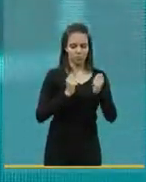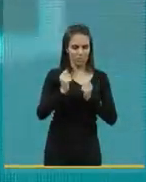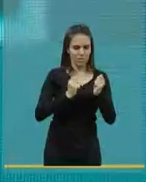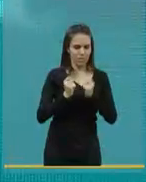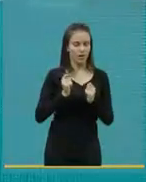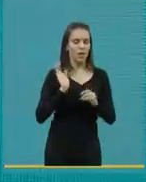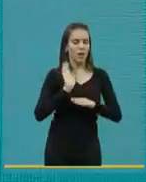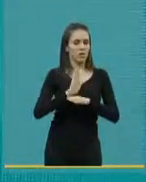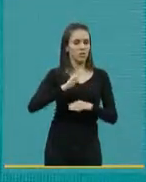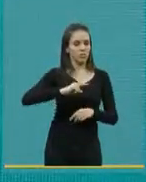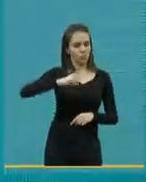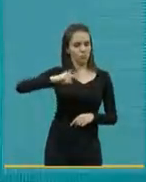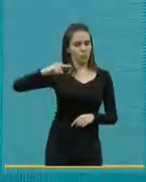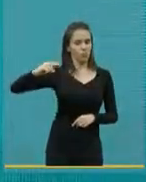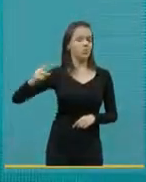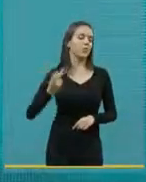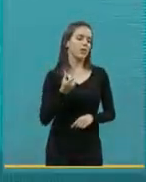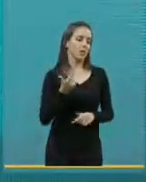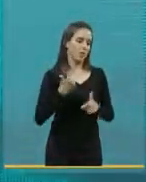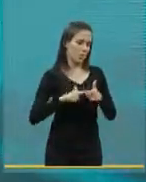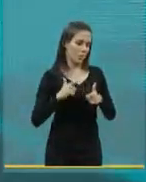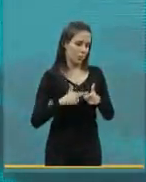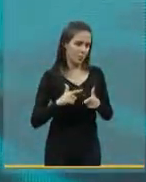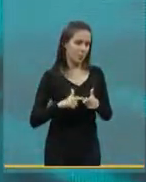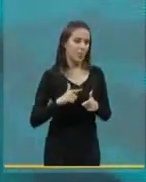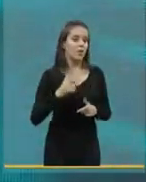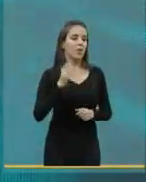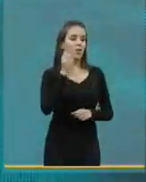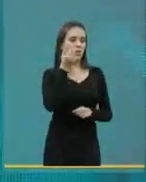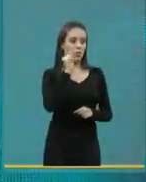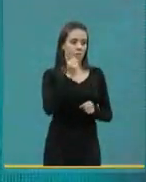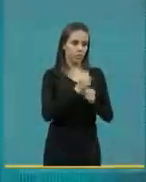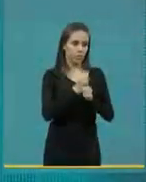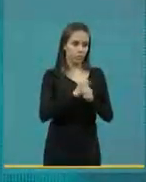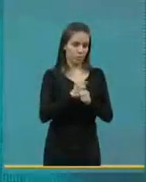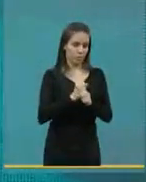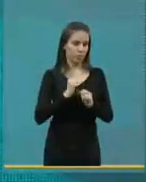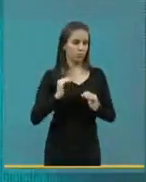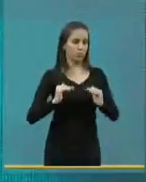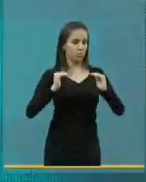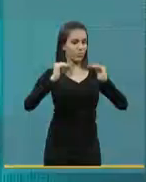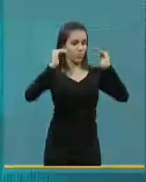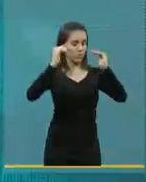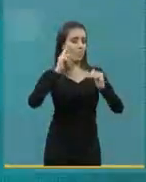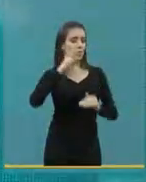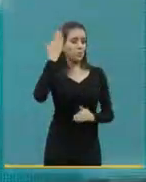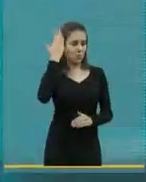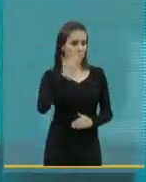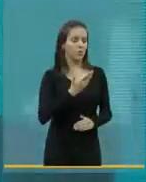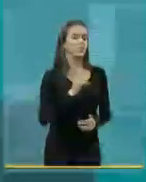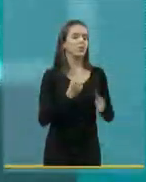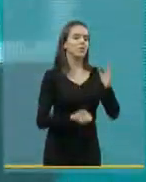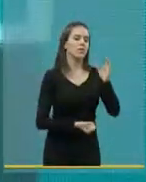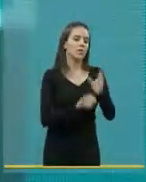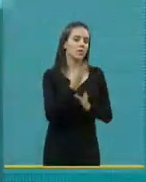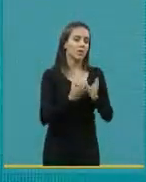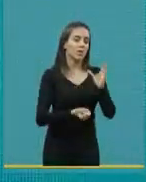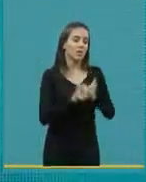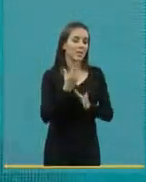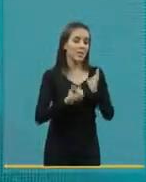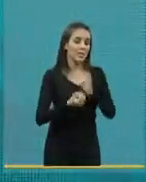e o brasil cresceu durante oito anos seguidos como resultado disso foram criados 10